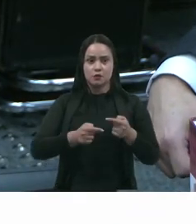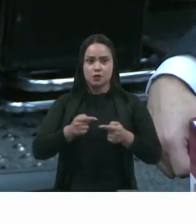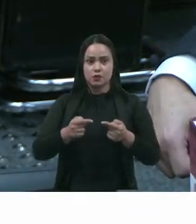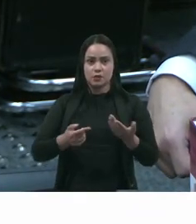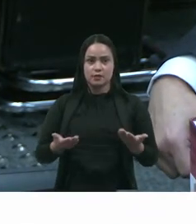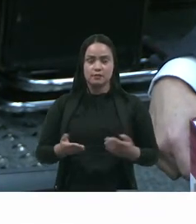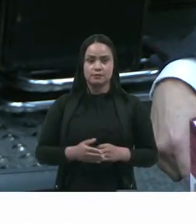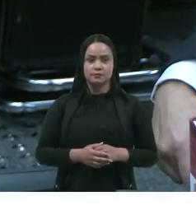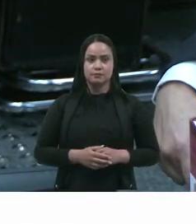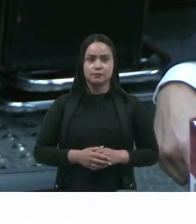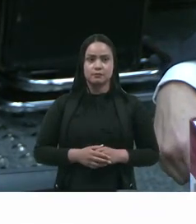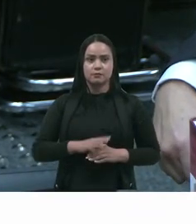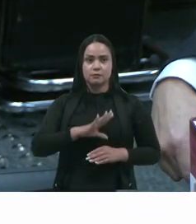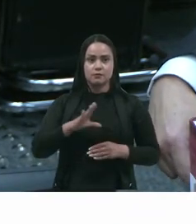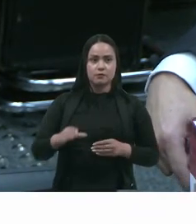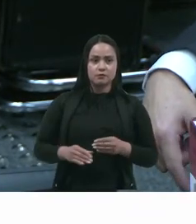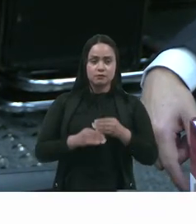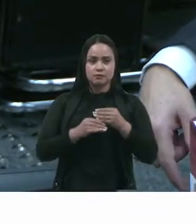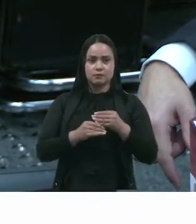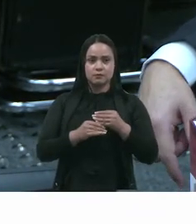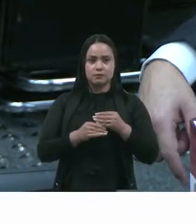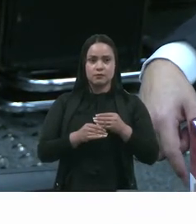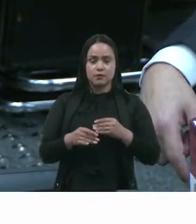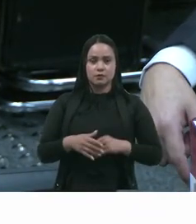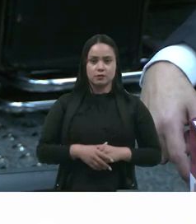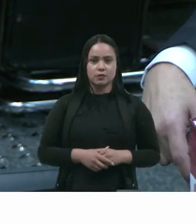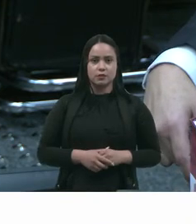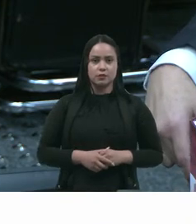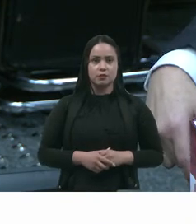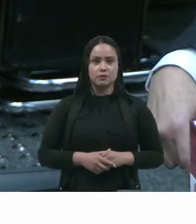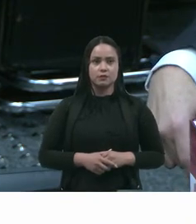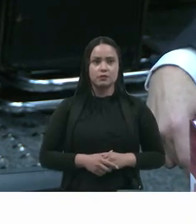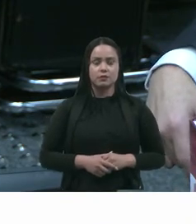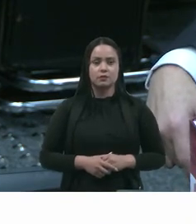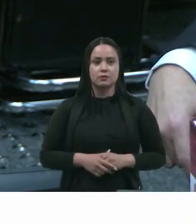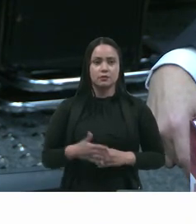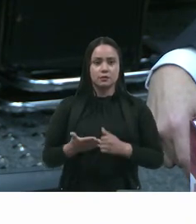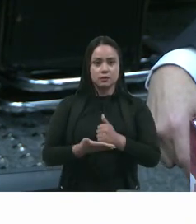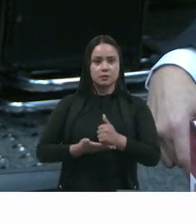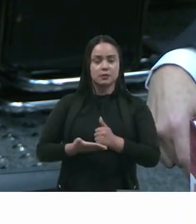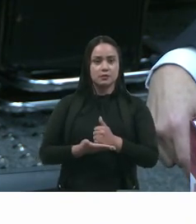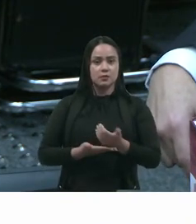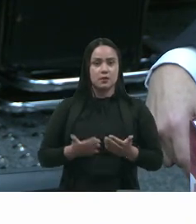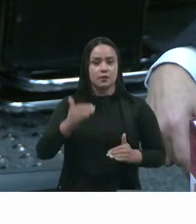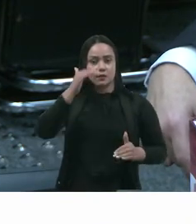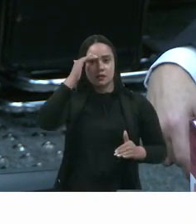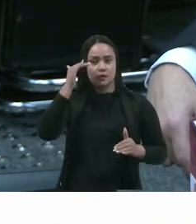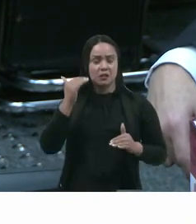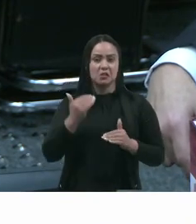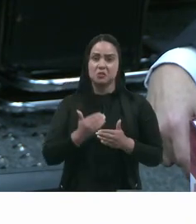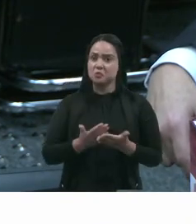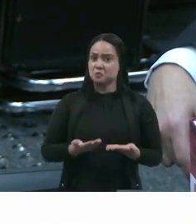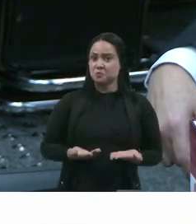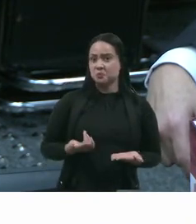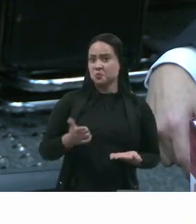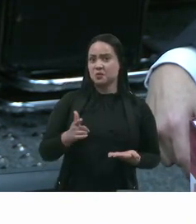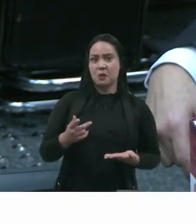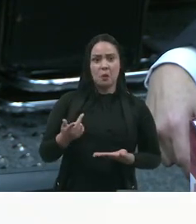divergência com um acréscimo de fundamentação. Eu entendo que não seria o caso